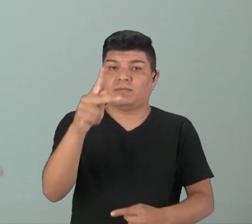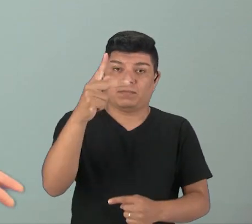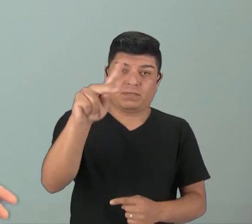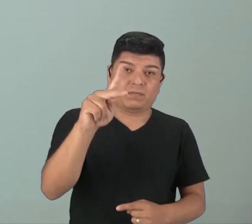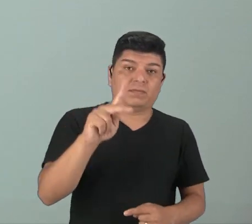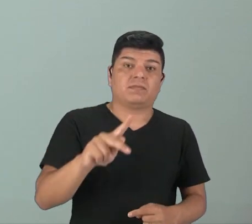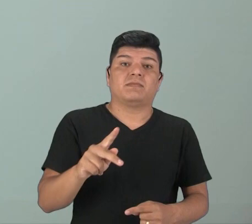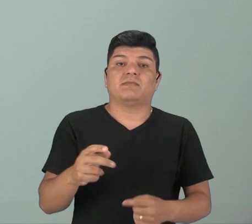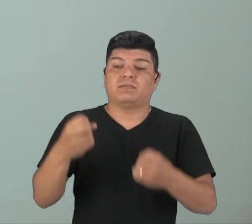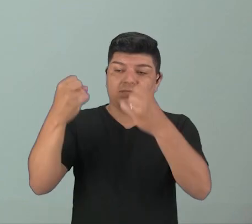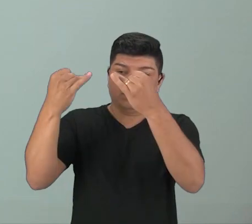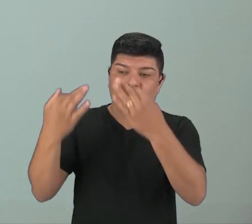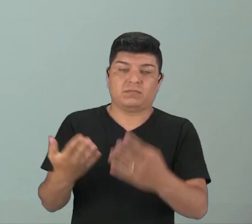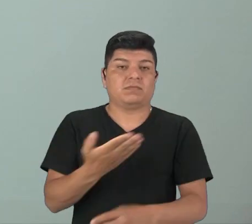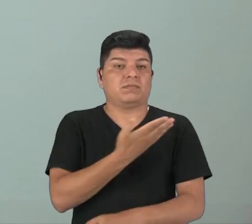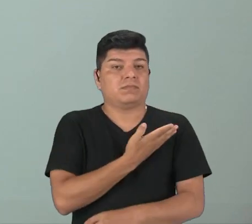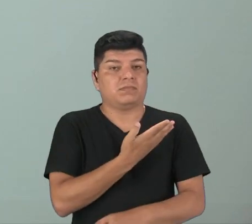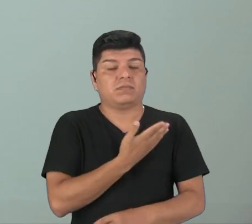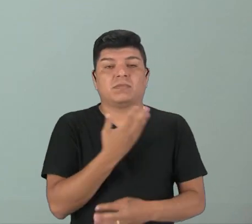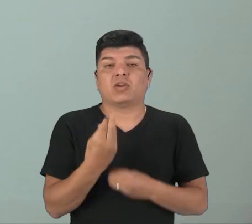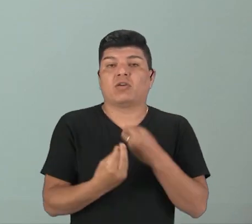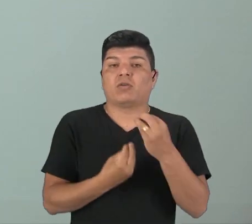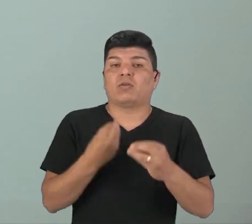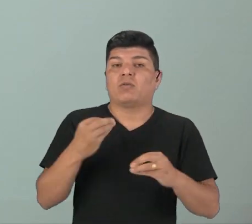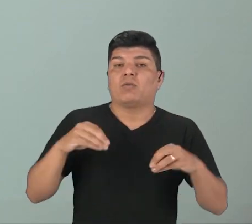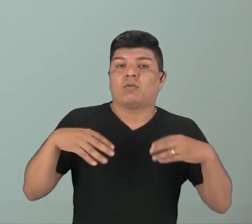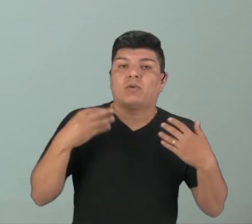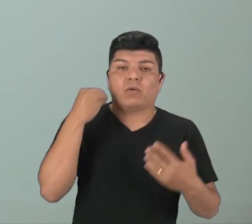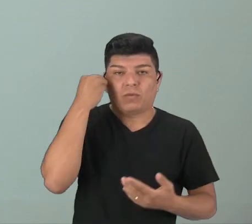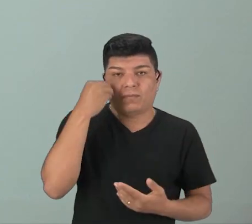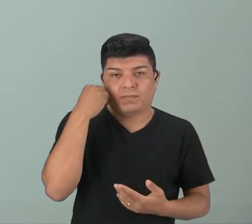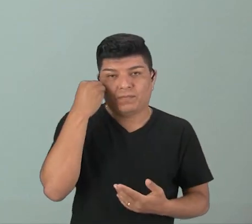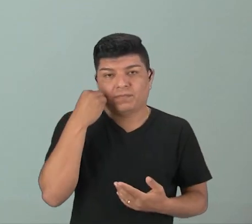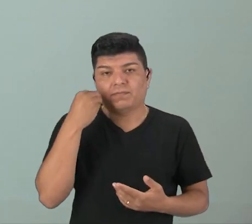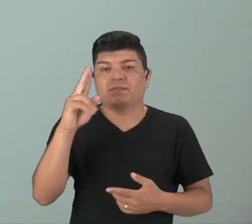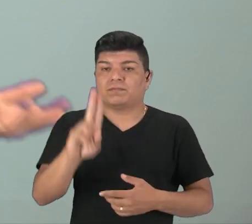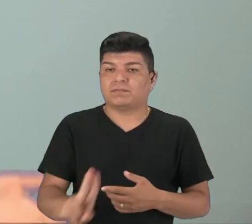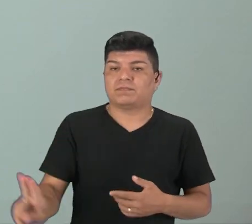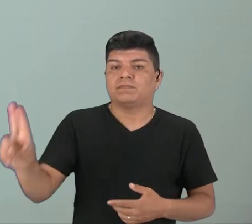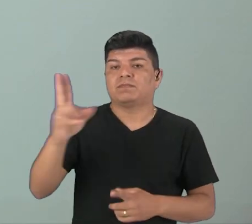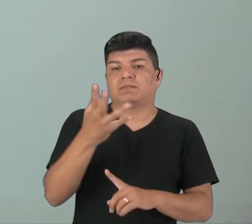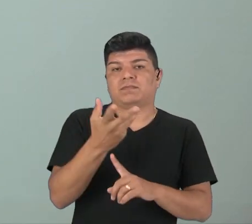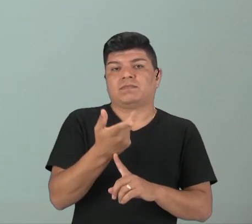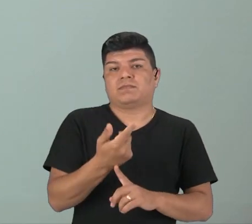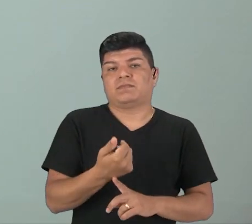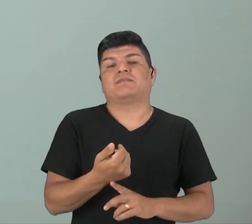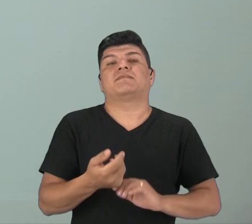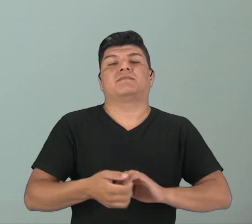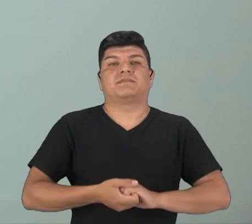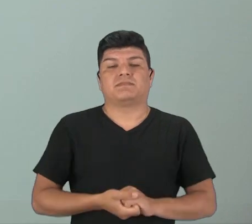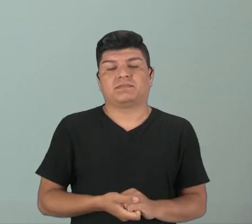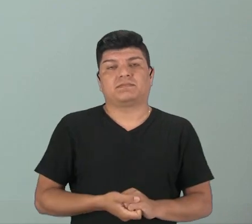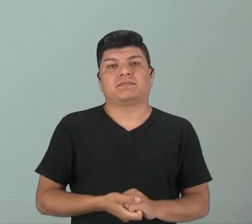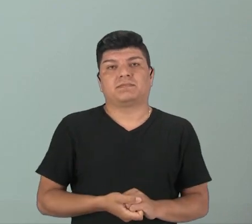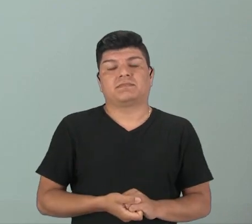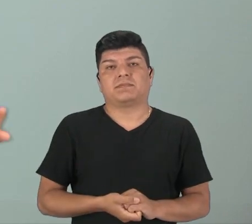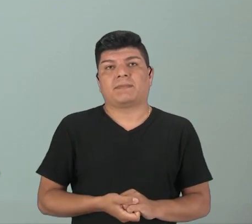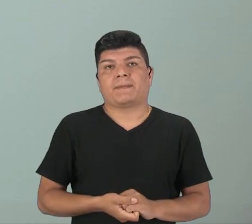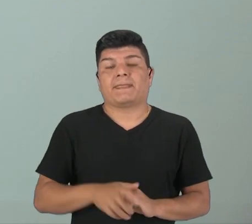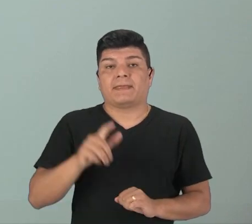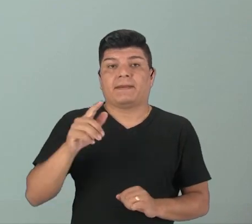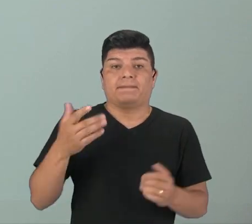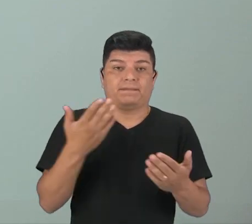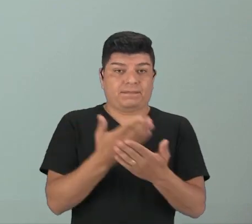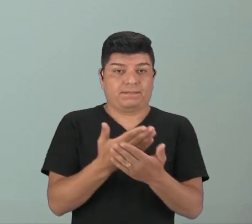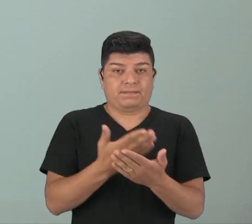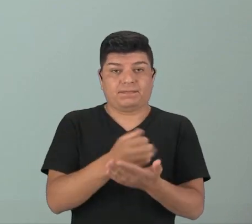e conte para os seus colegas qual foi a sua sensação em trabalhar uma obra cheia de texturas. Essas e